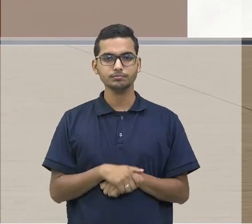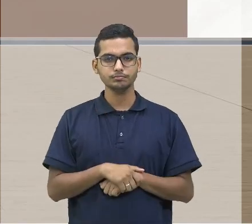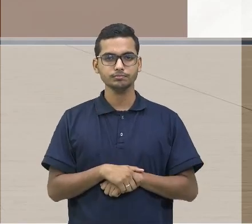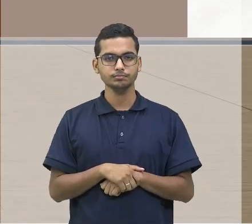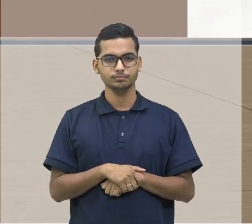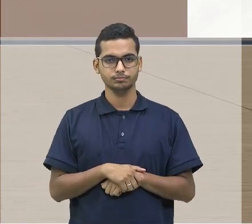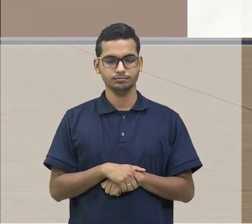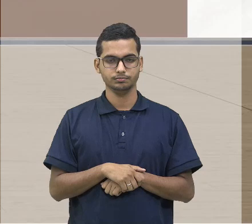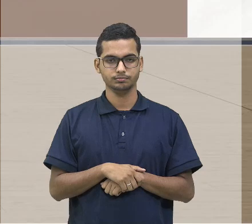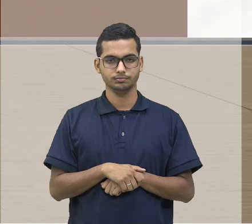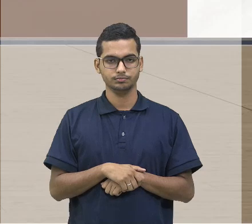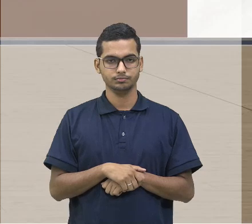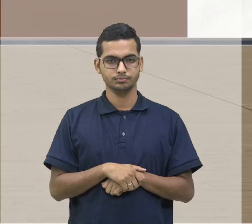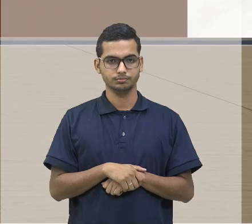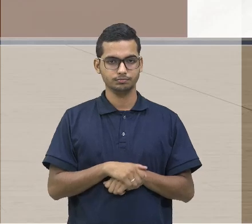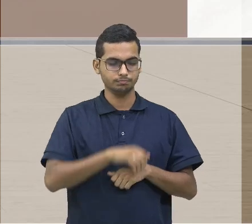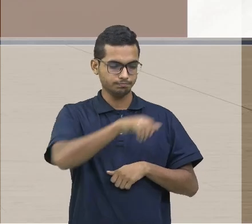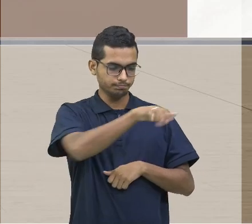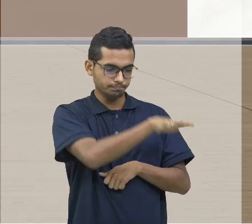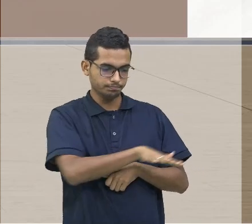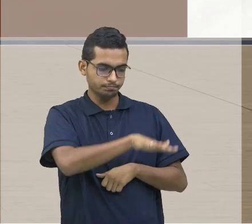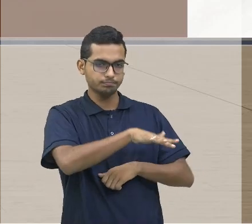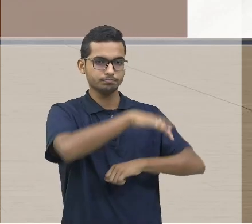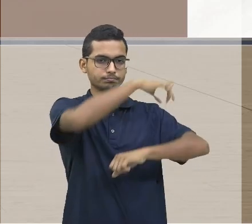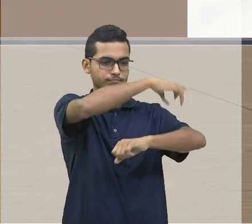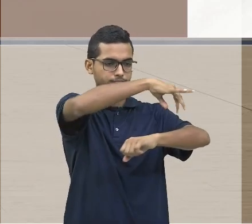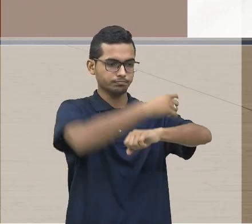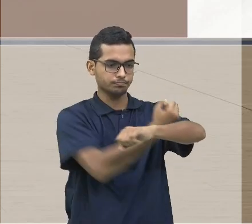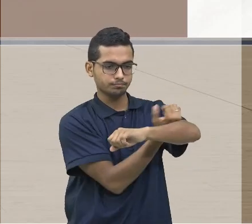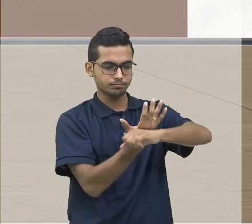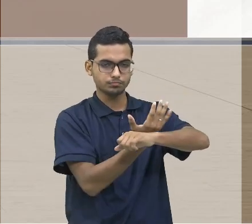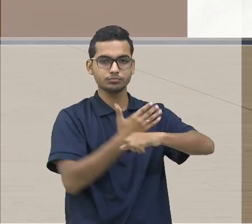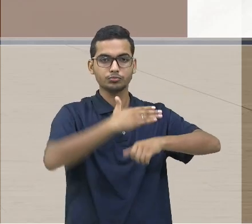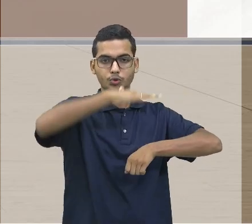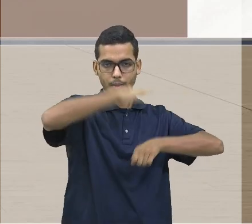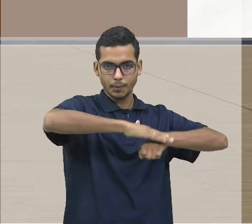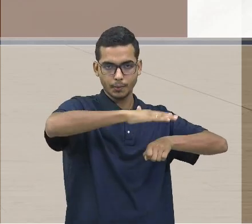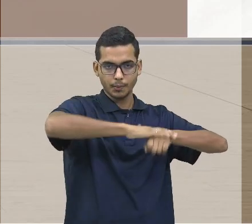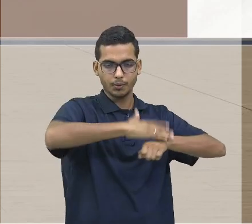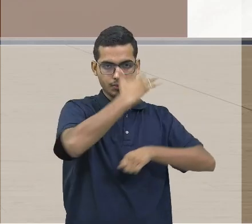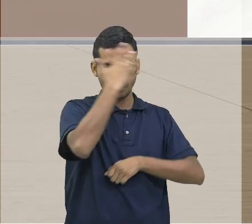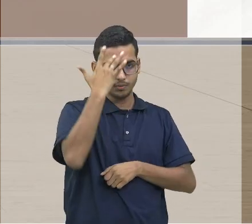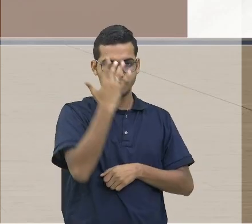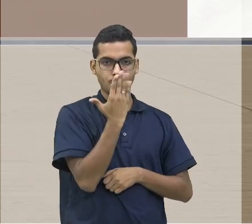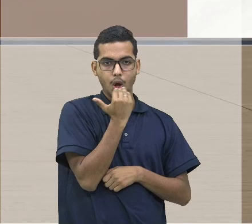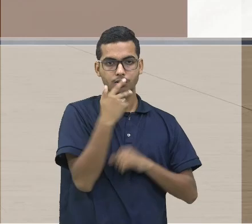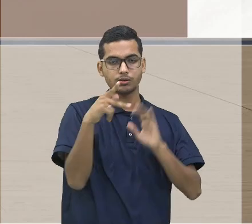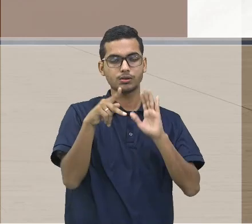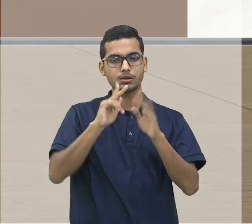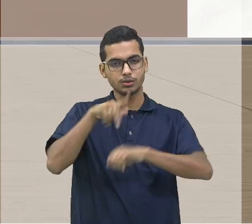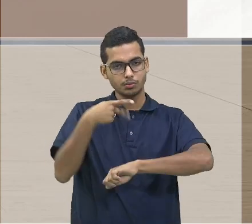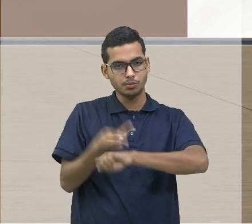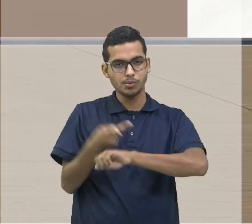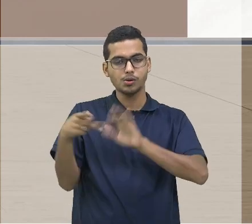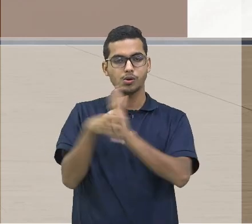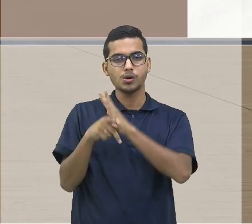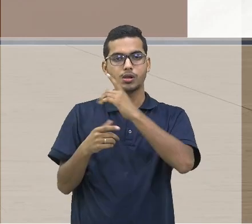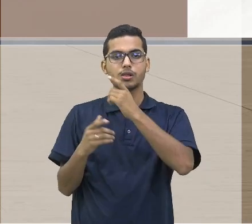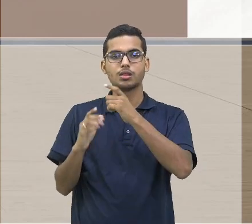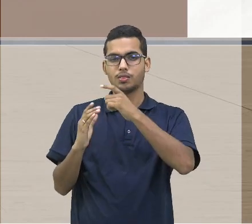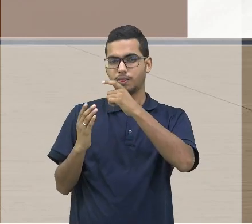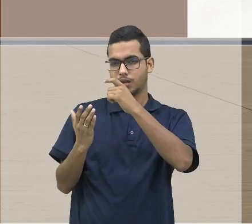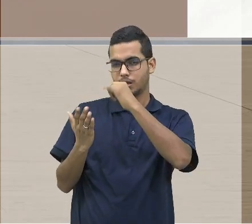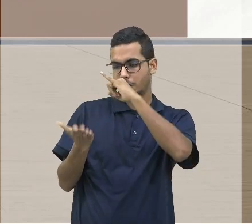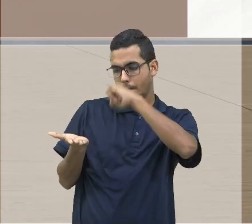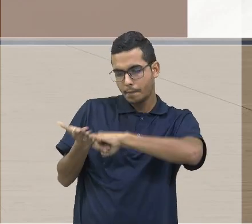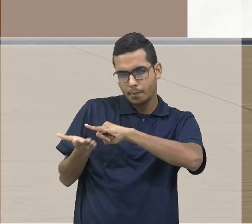era destinada a essa produção desses servos, que trabalhavam ali para produzir os alimentos dele e pagar o tributo para o Senhor também na forma de